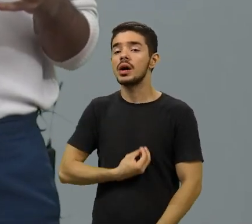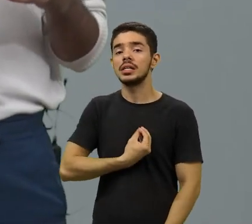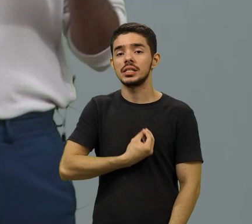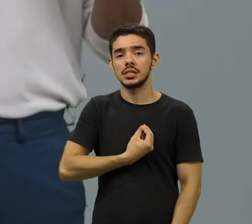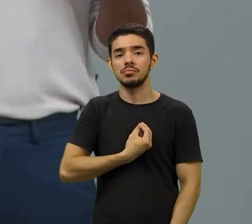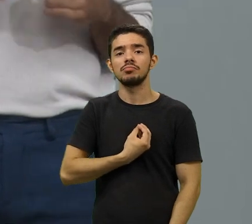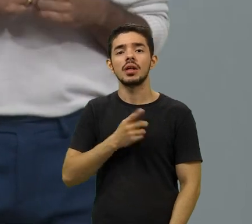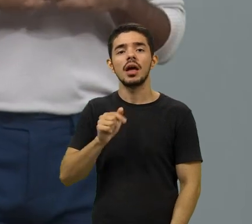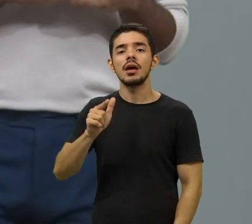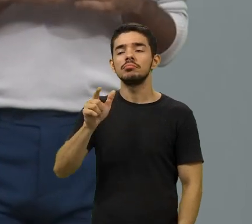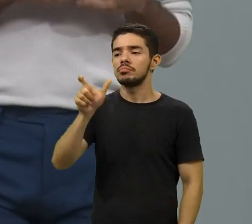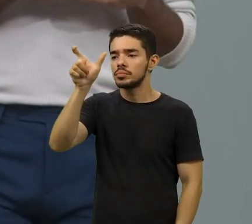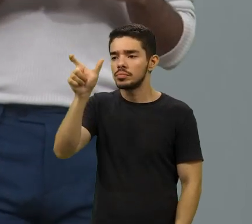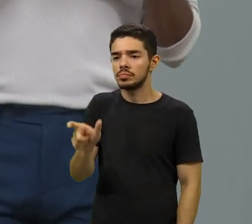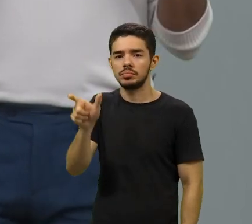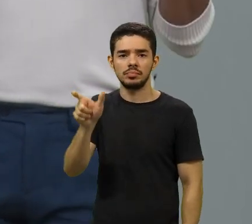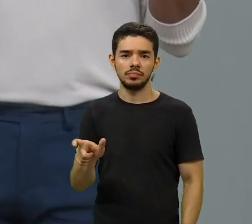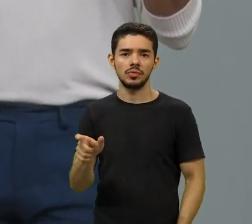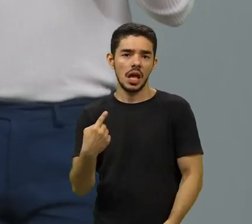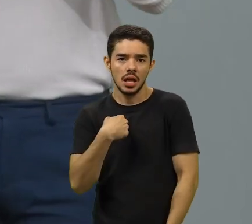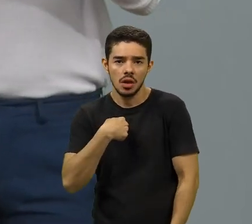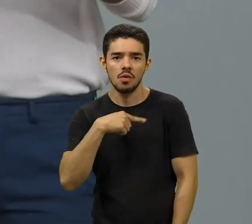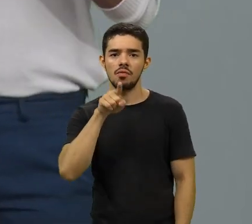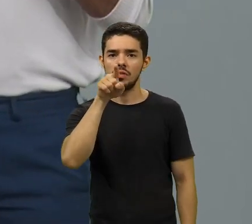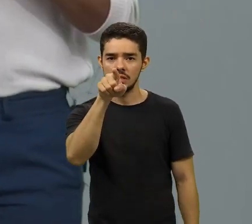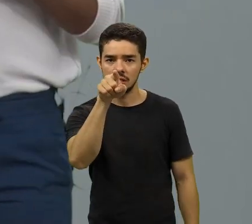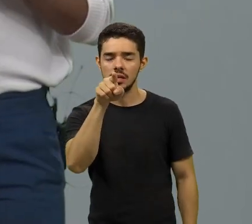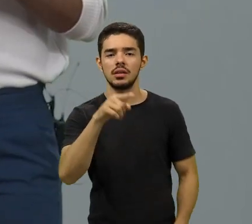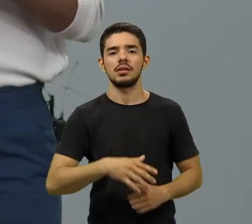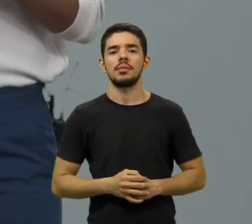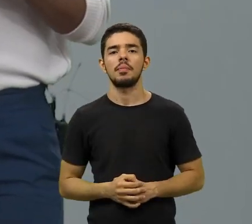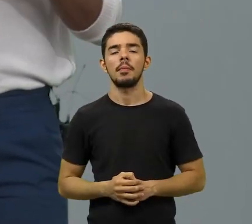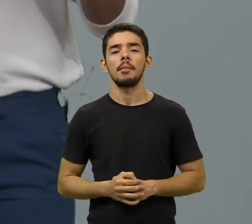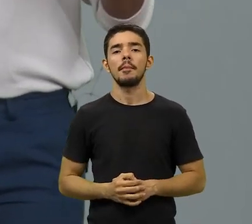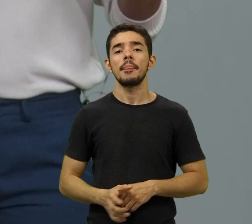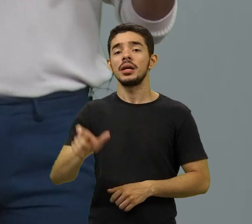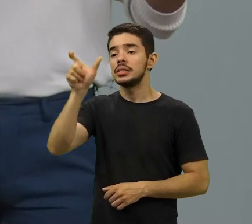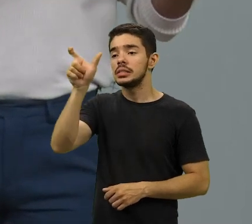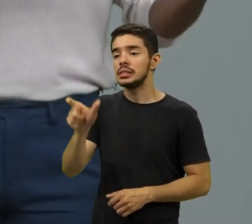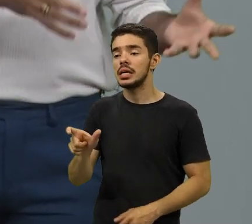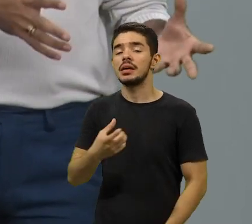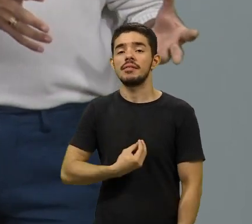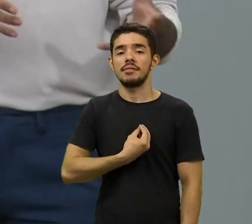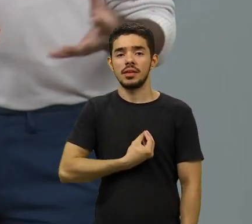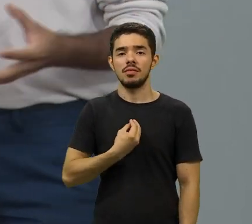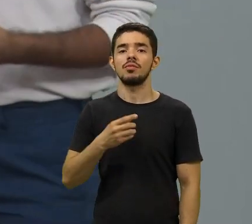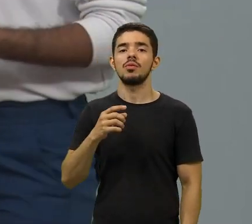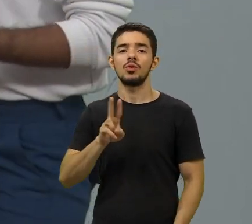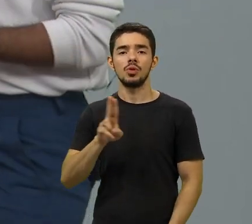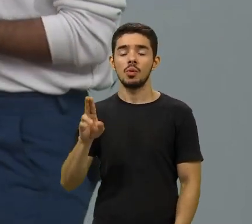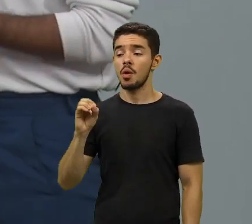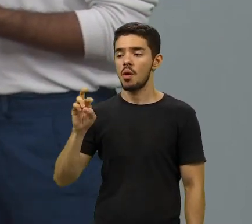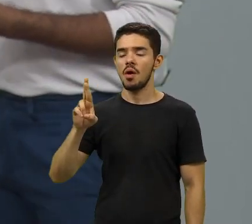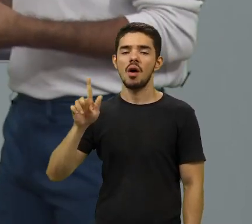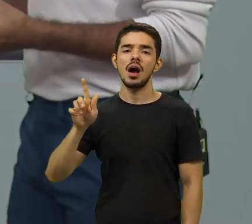O organismo é o indivíduo, certo? Sou eu, é você. O organismo é um ser vivo,